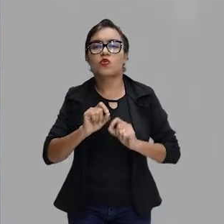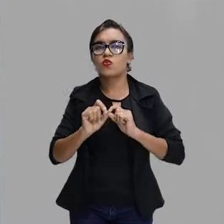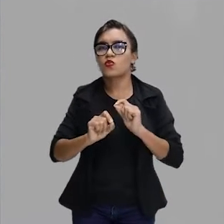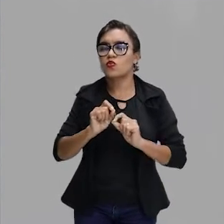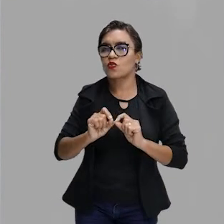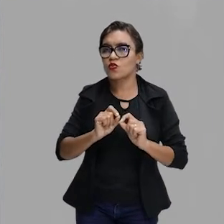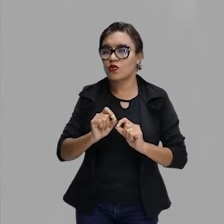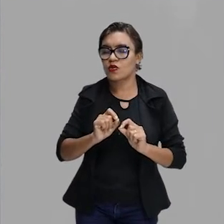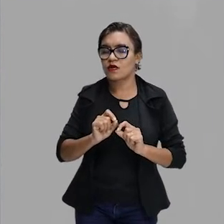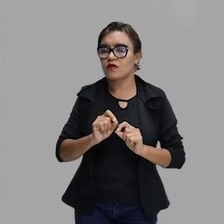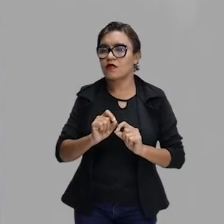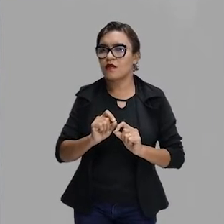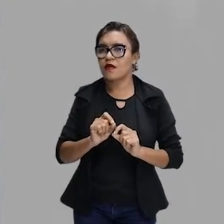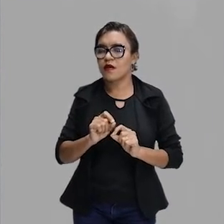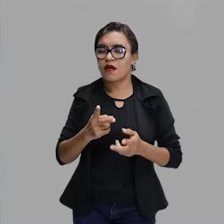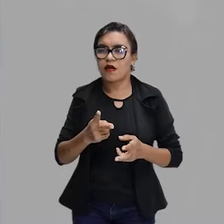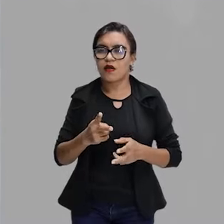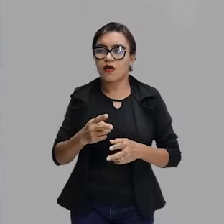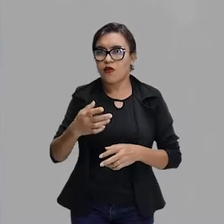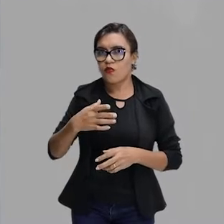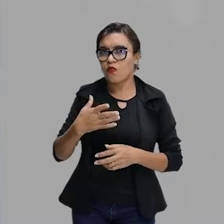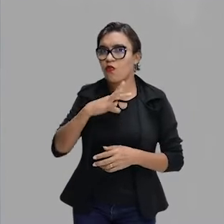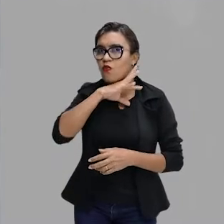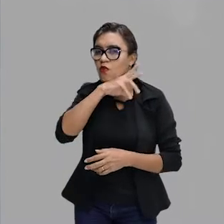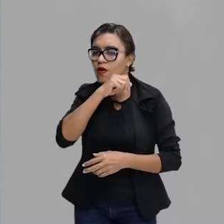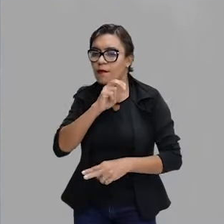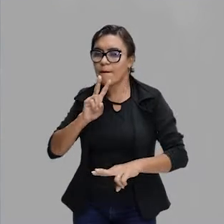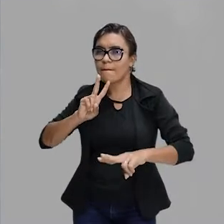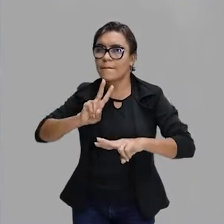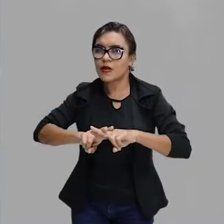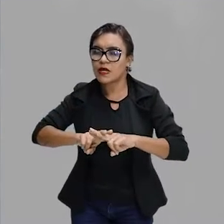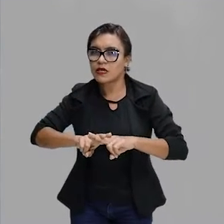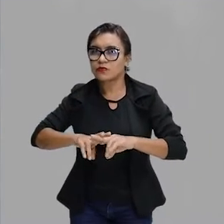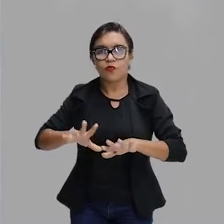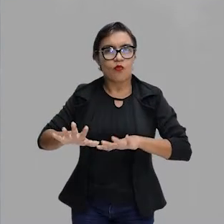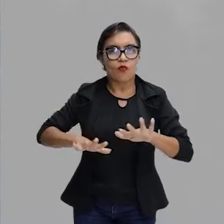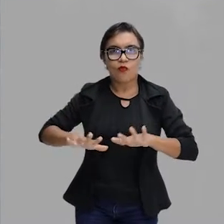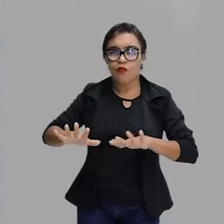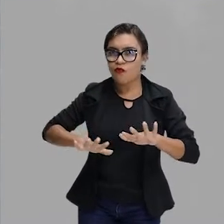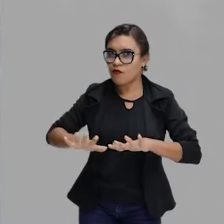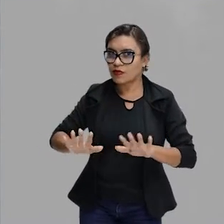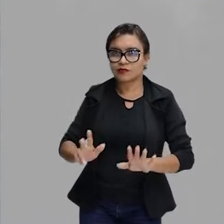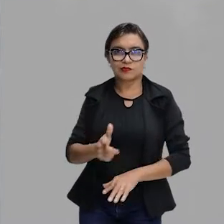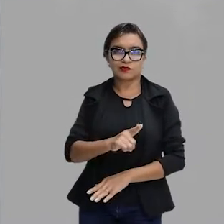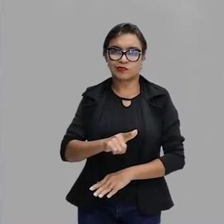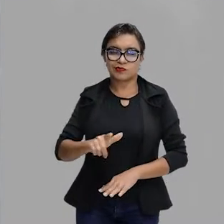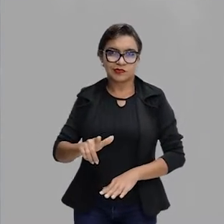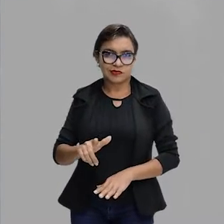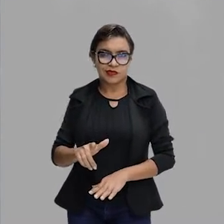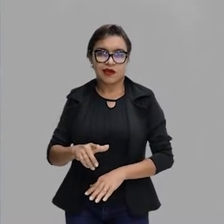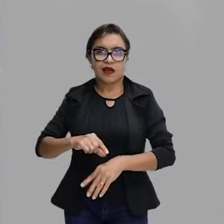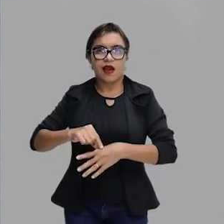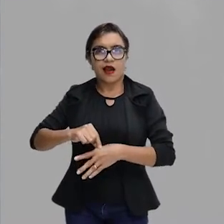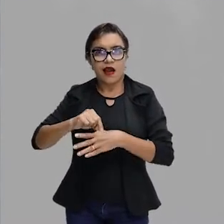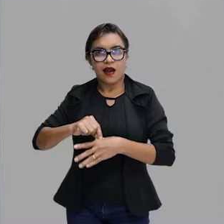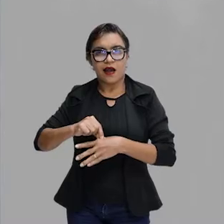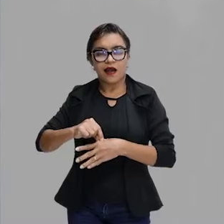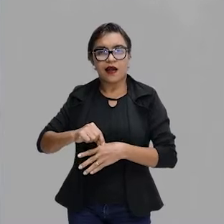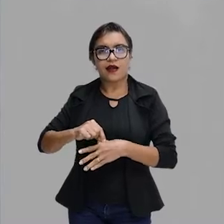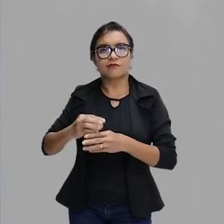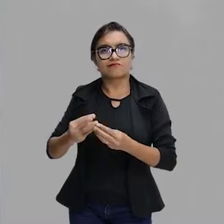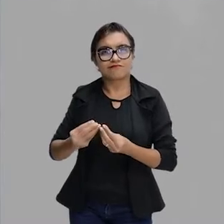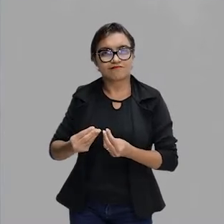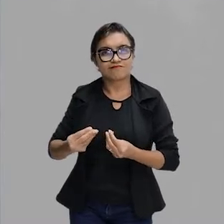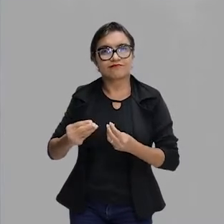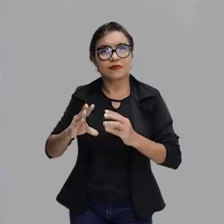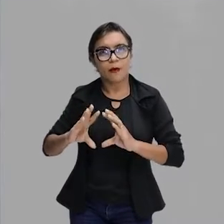ser criado meio preso, a movimentação dele vai ser, né, controlada justamente para que ele tenha uma carne mais macia. Tá? Então vamos ver aqui